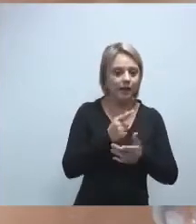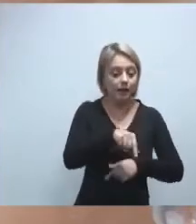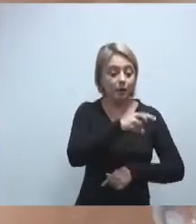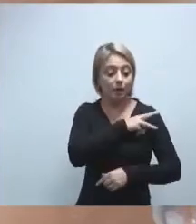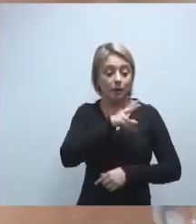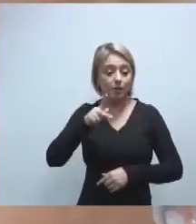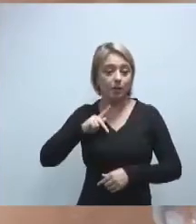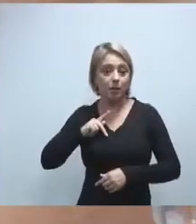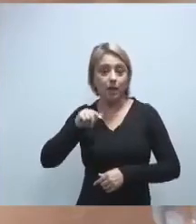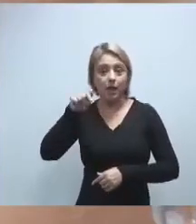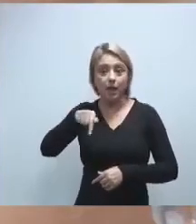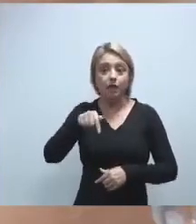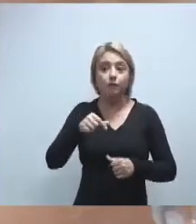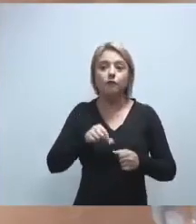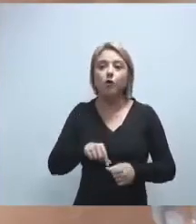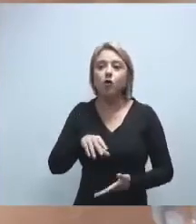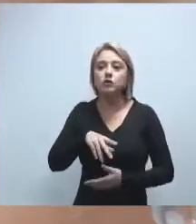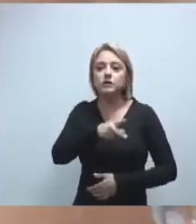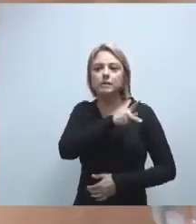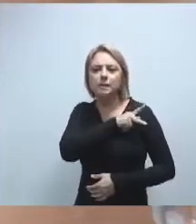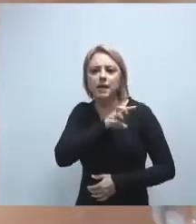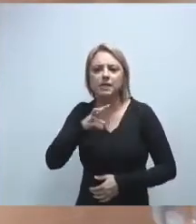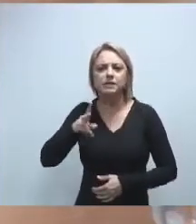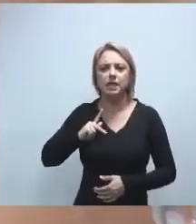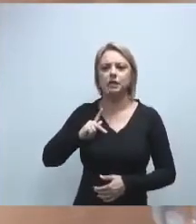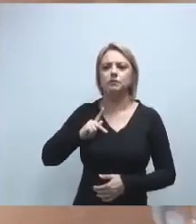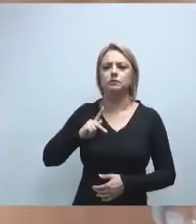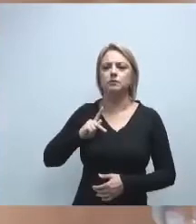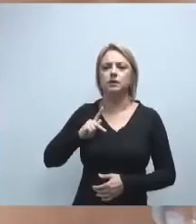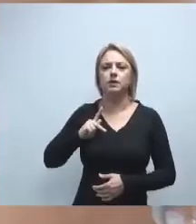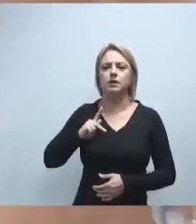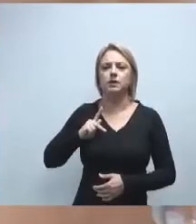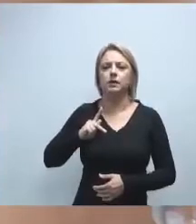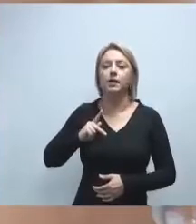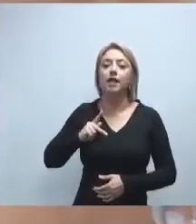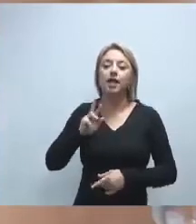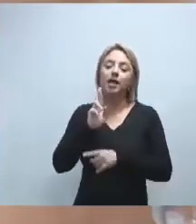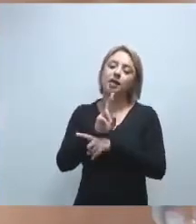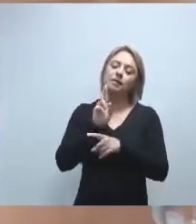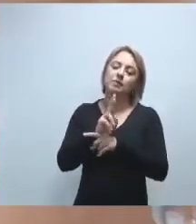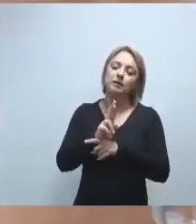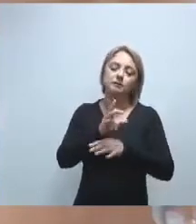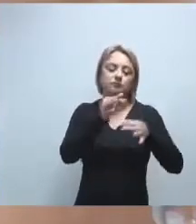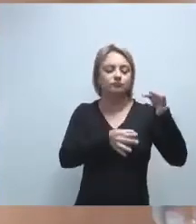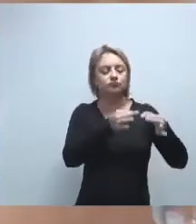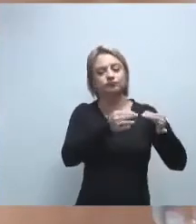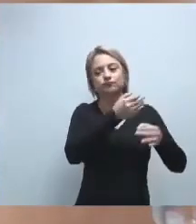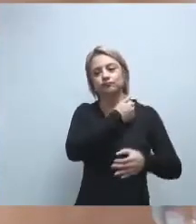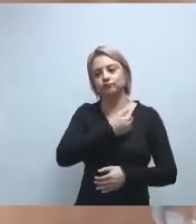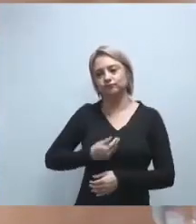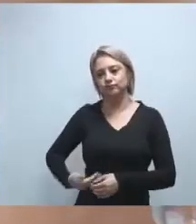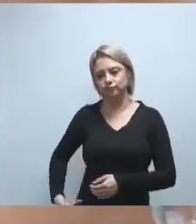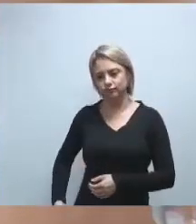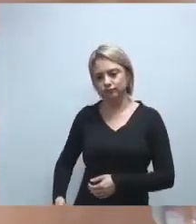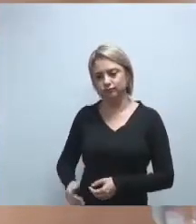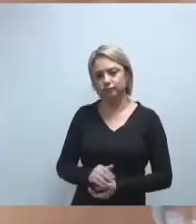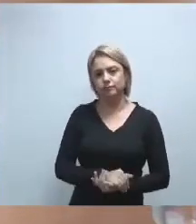o ministério público federal fosse realmente ministério público mas ele era representante judicial da união